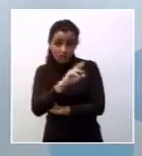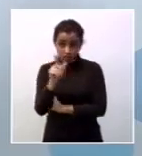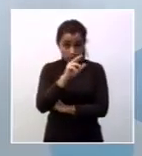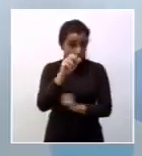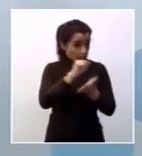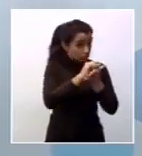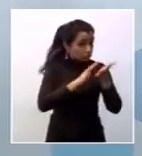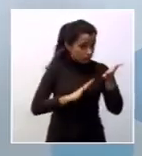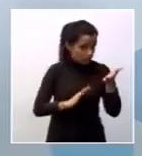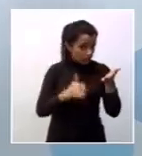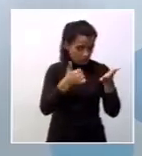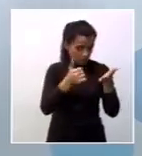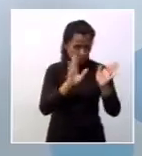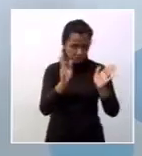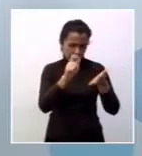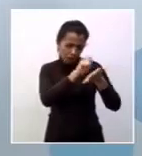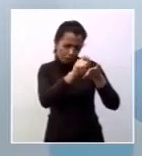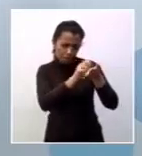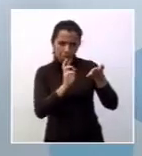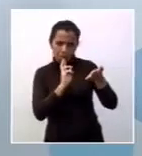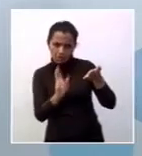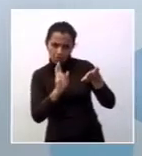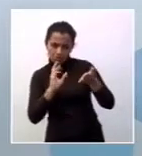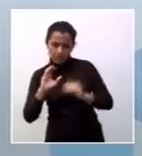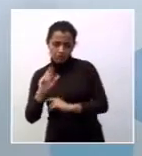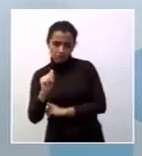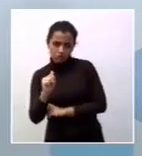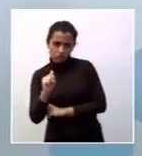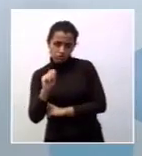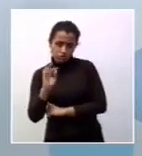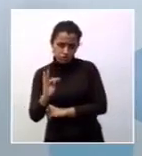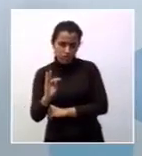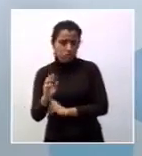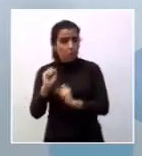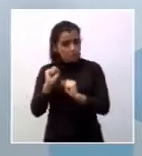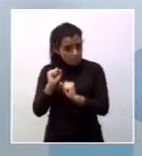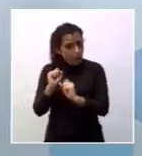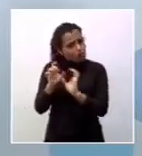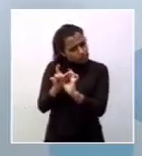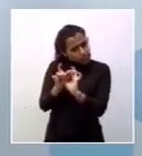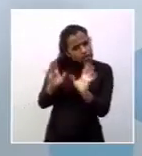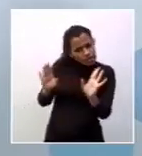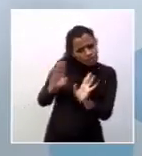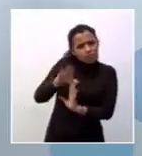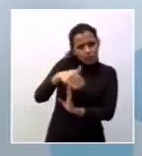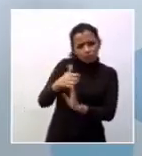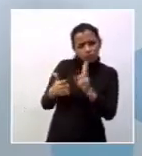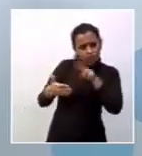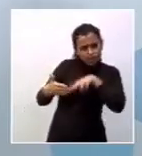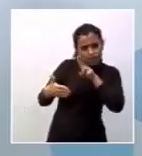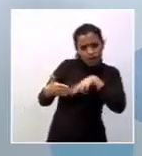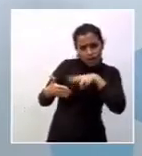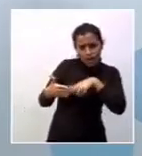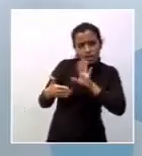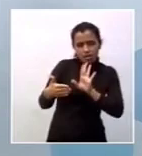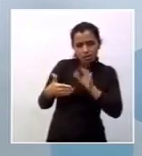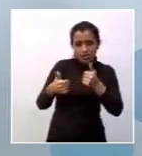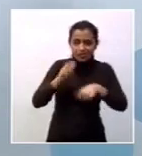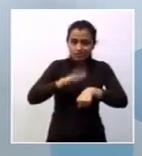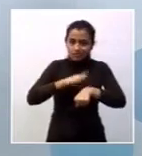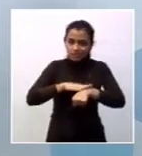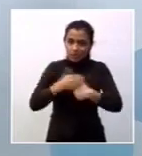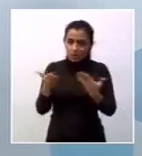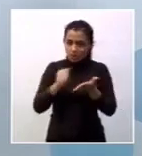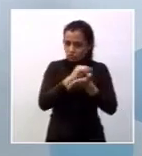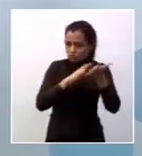atividade, então vocês não precisam responder agora no chat. Se quiserem, podem sim, a gente vai olhar depois. É que a gente não tem tempo de fazer isso como